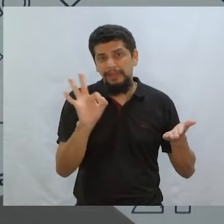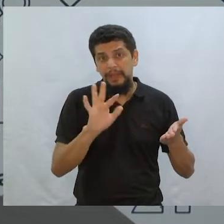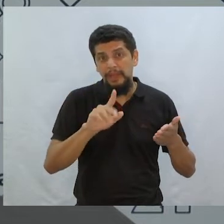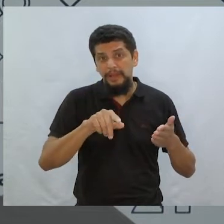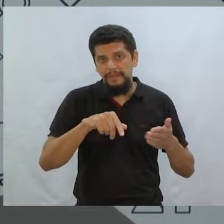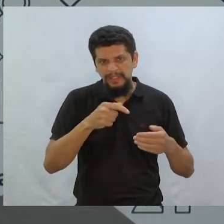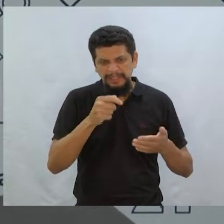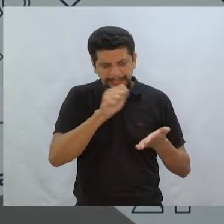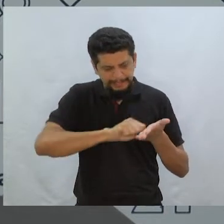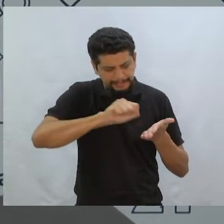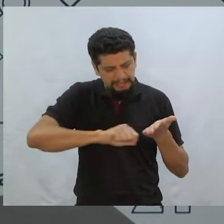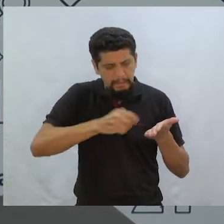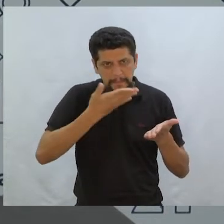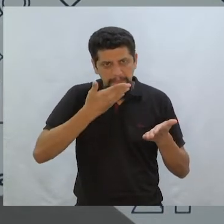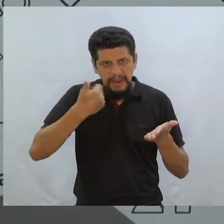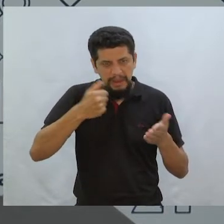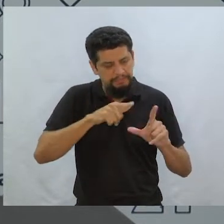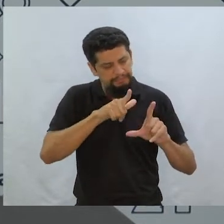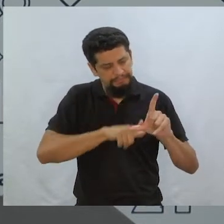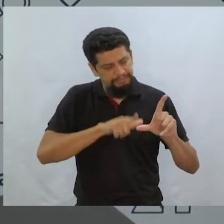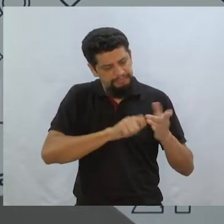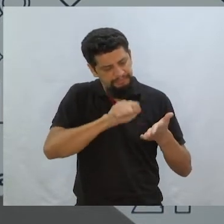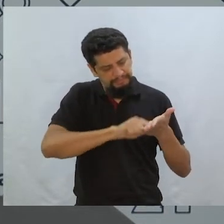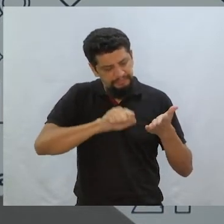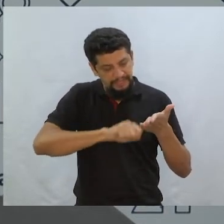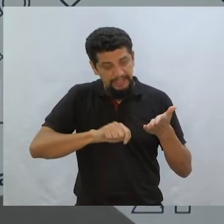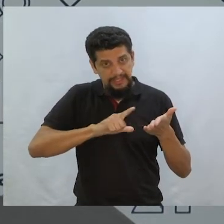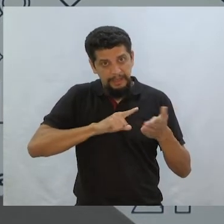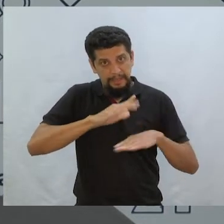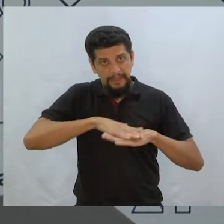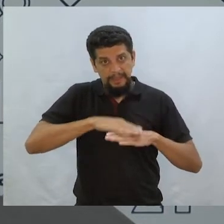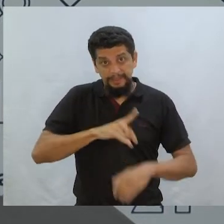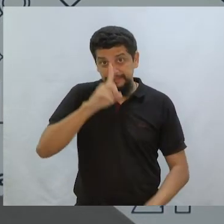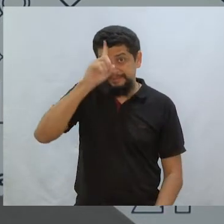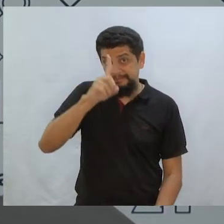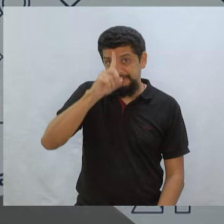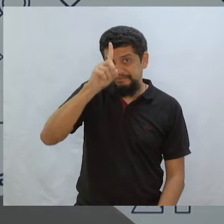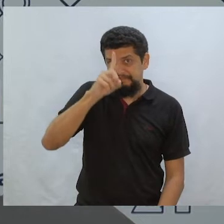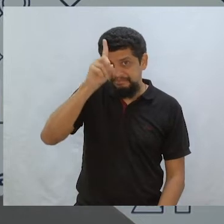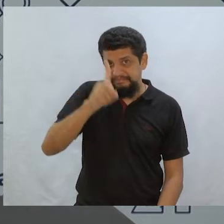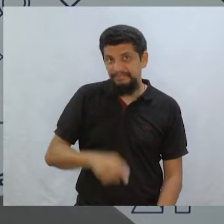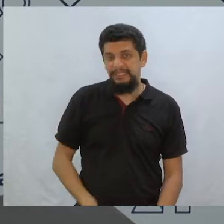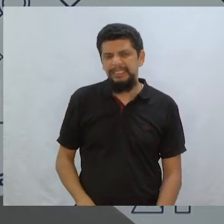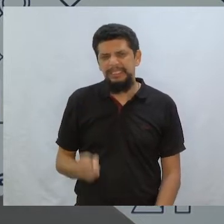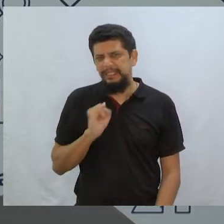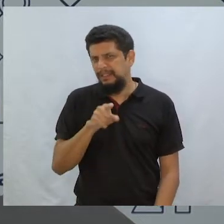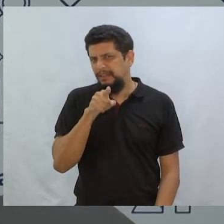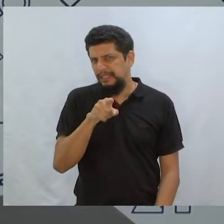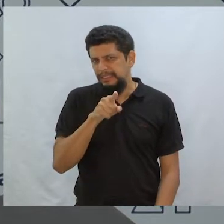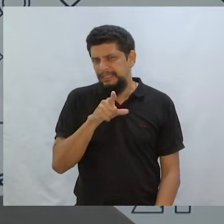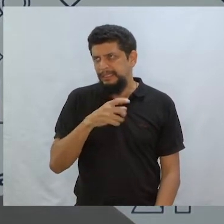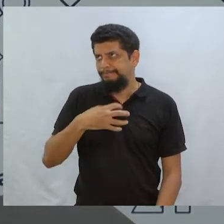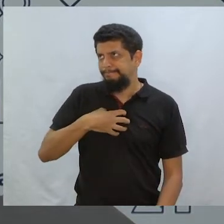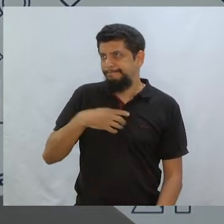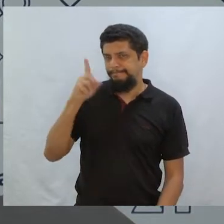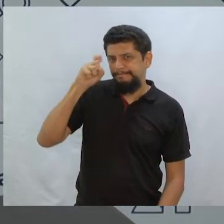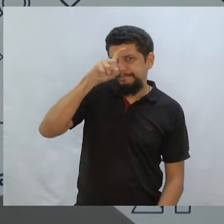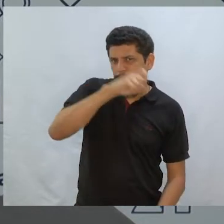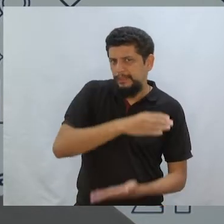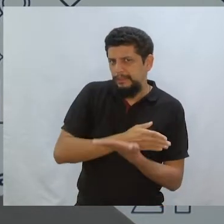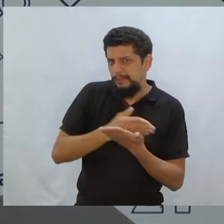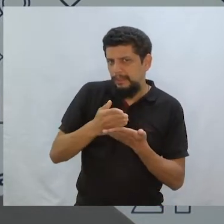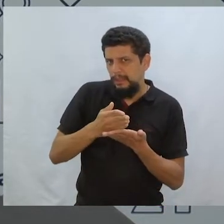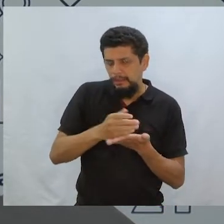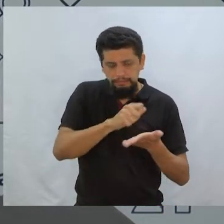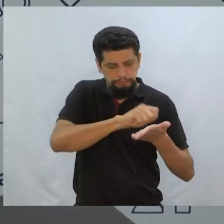gente escreve melhor nós vamos ficando na escrita mais criativos nós vamos ficando e será que você tem dificuldade ali de